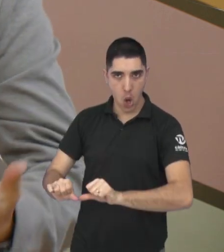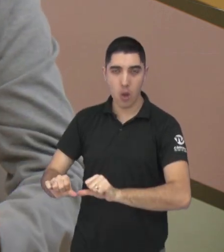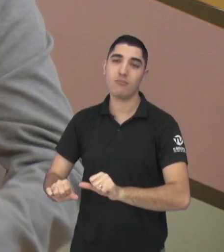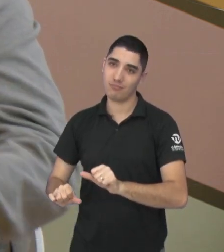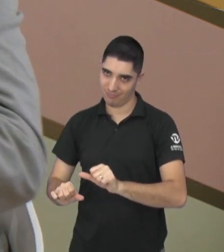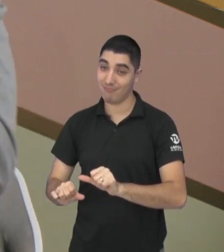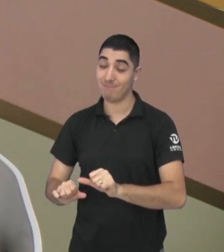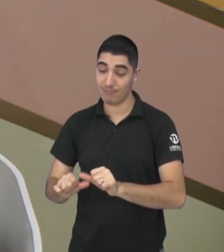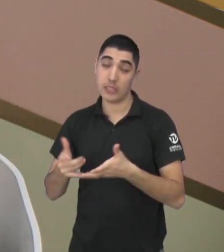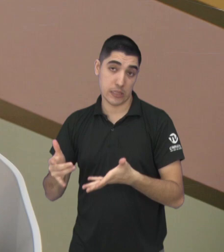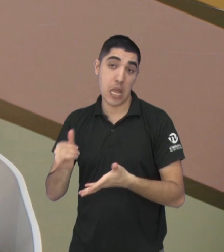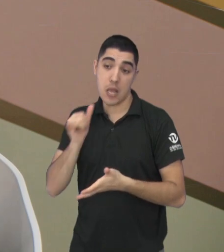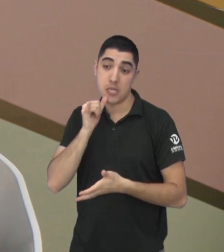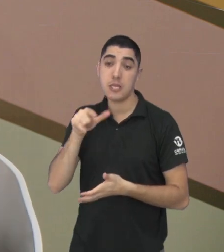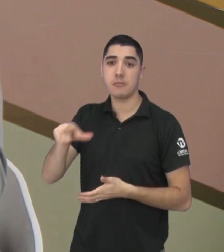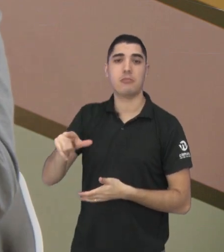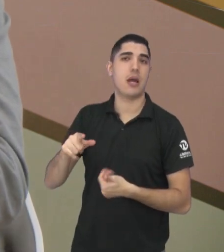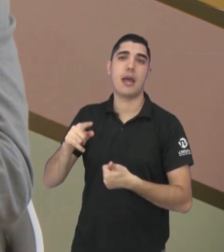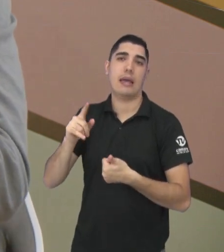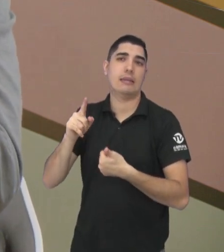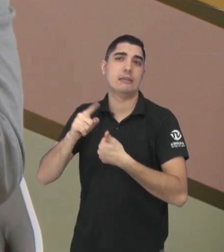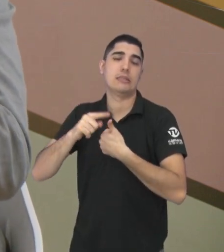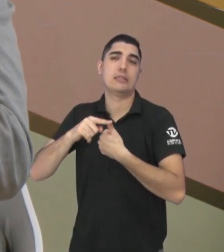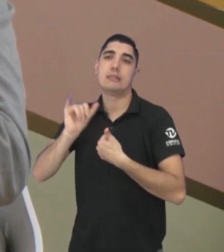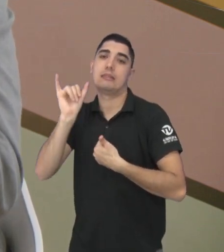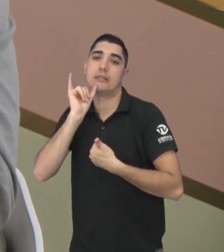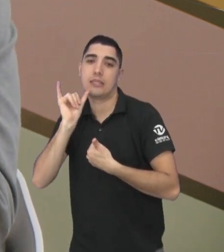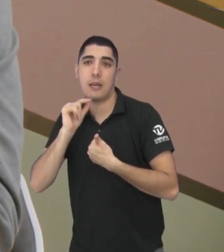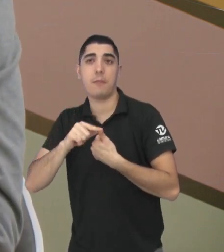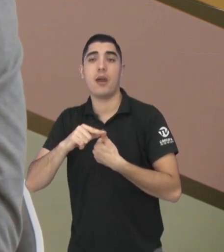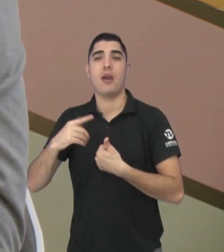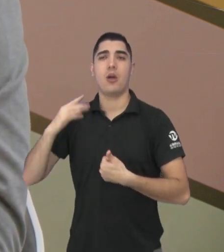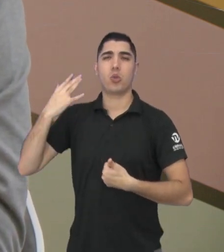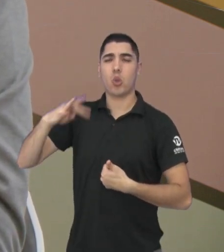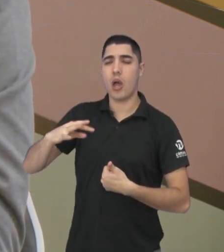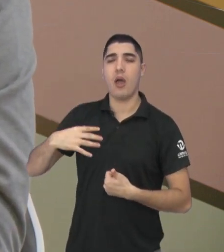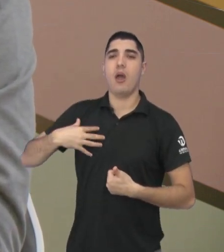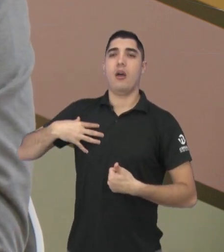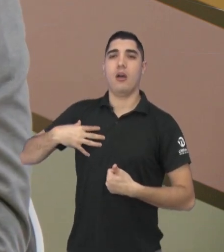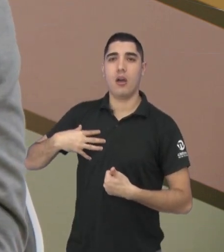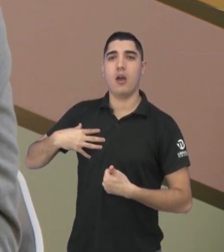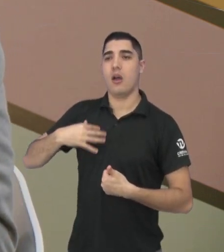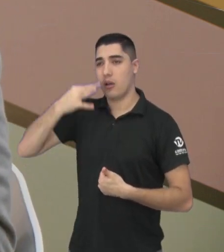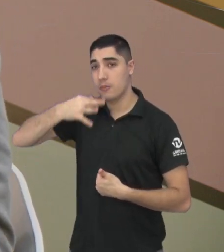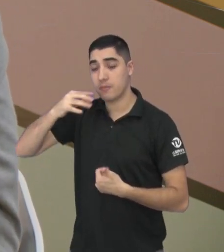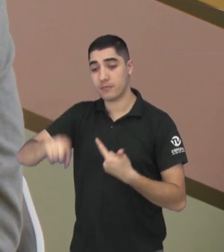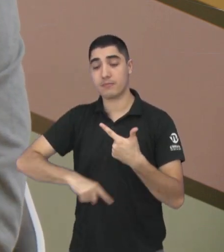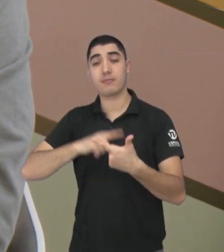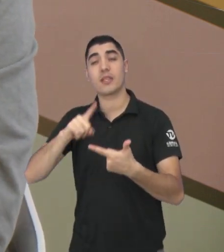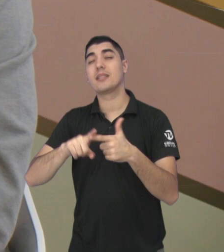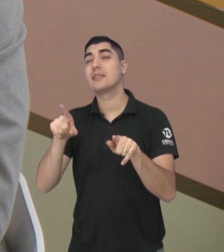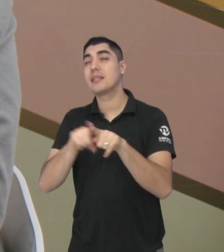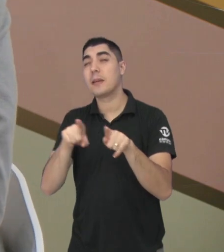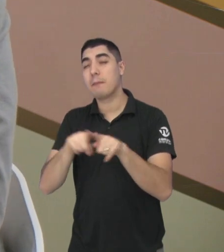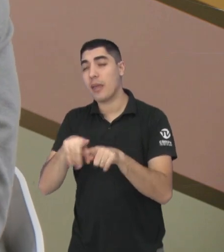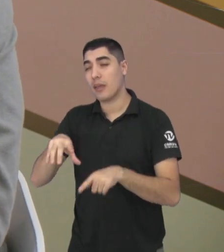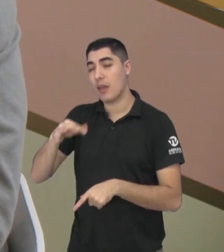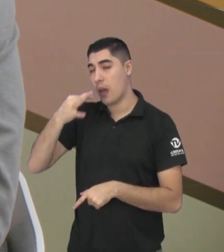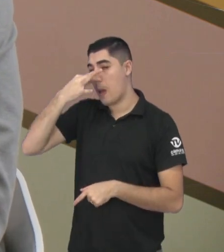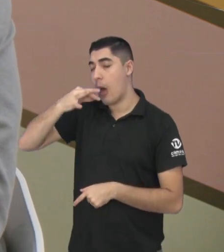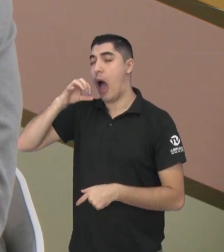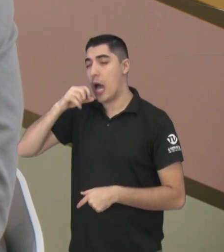doenças virais. Ou então, doenças crônicas como, por exemplo, asma, rinites, que são